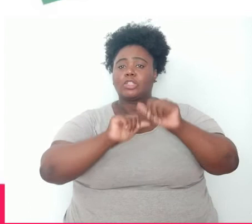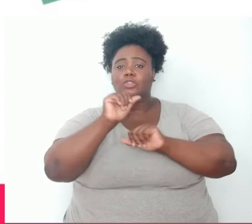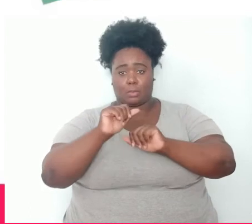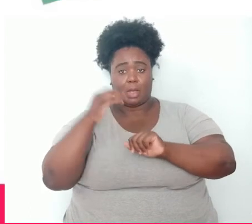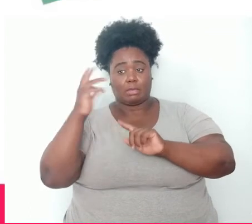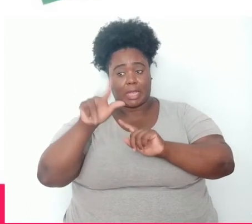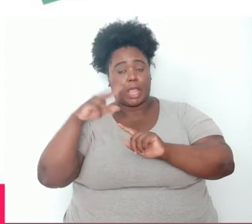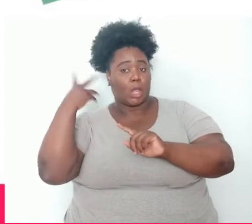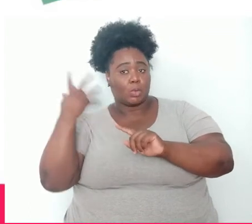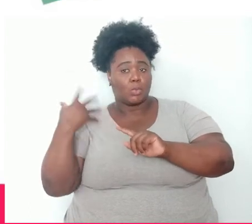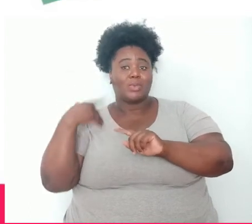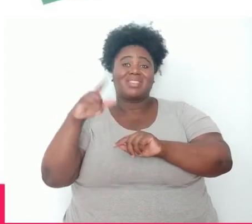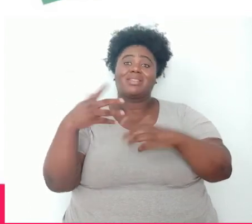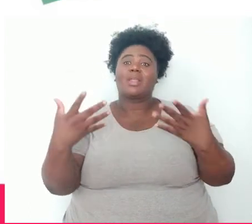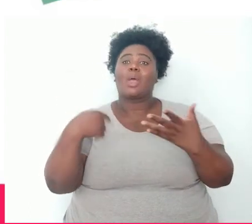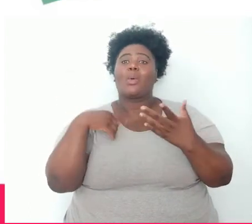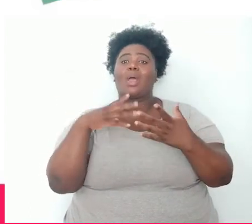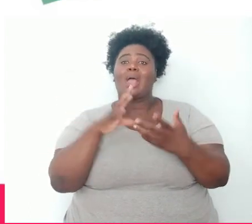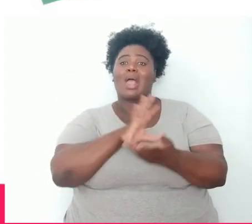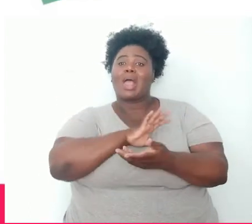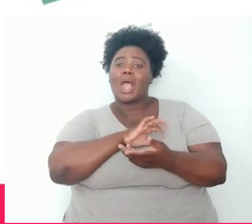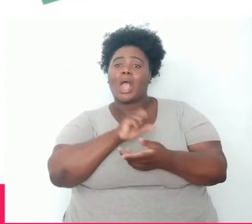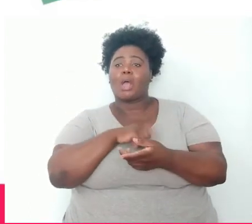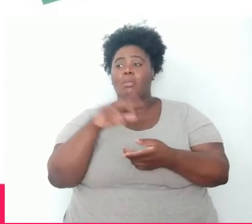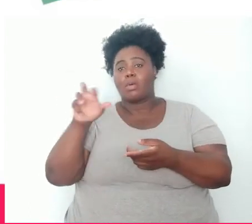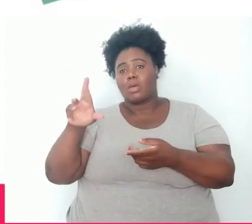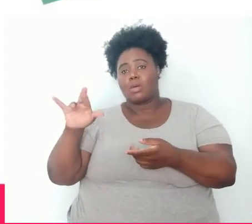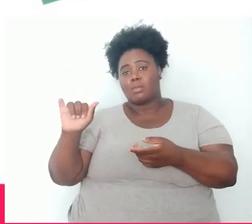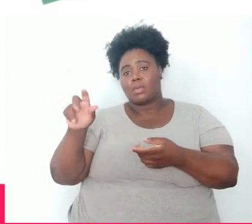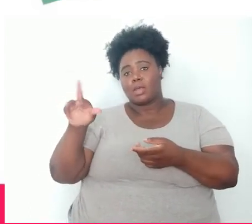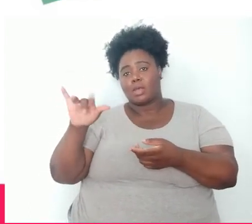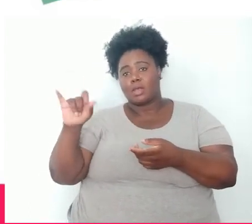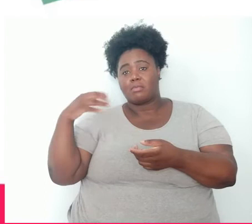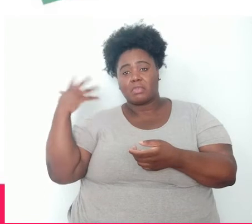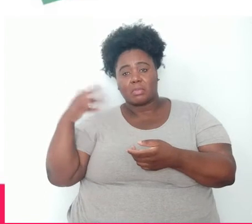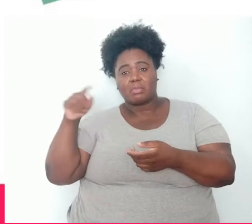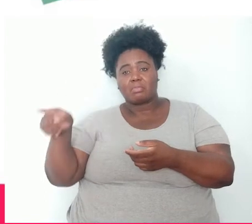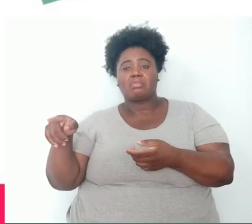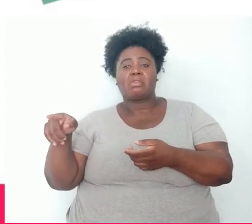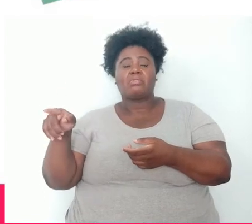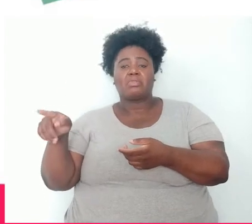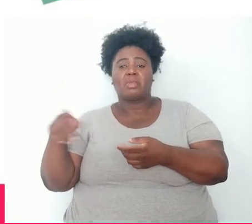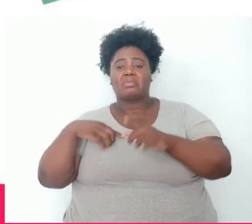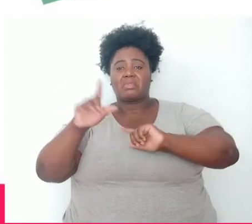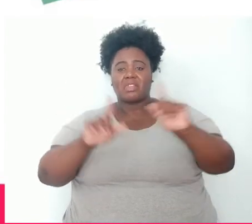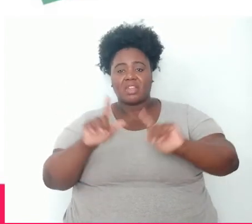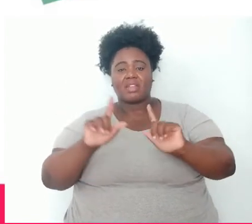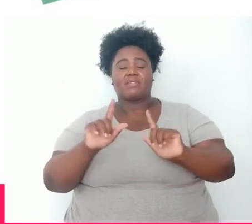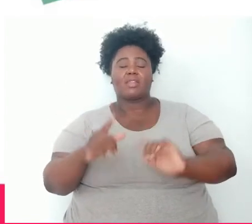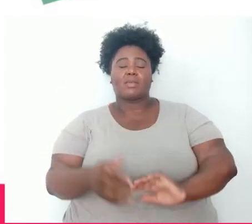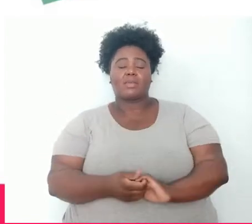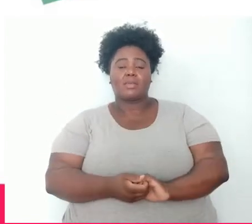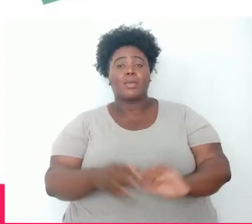a própria paixão pela Vera Verão como uma drag performática da televisão e tudo. Mas